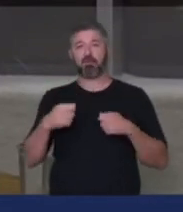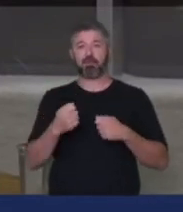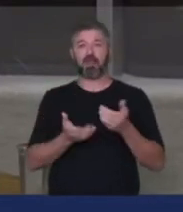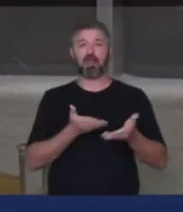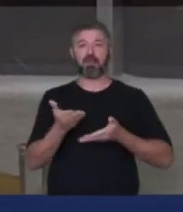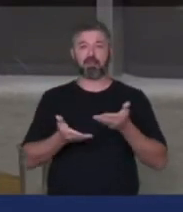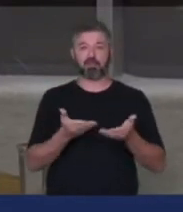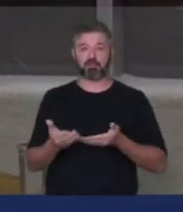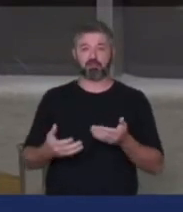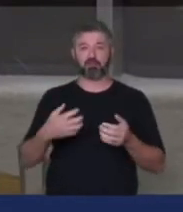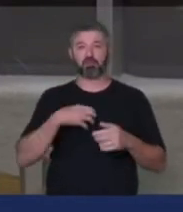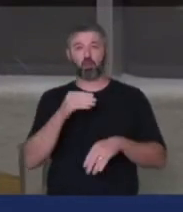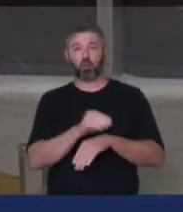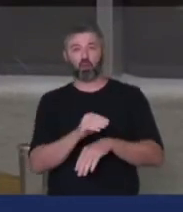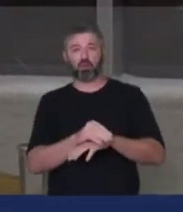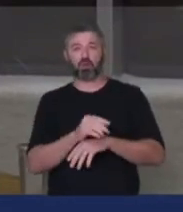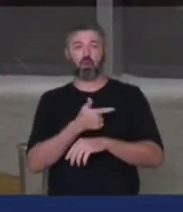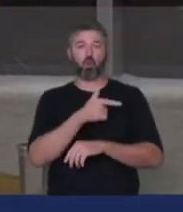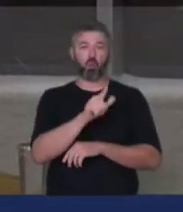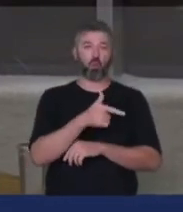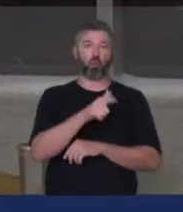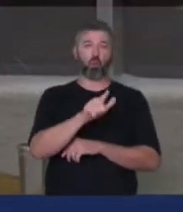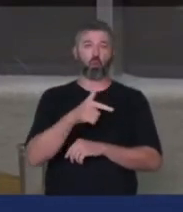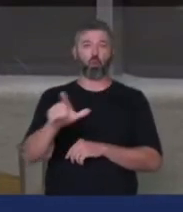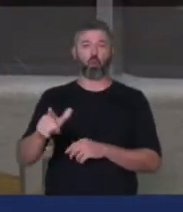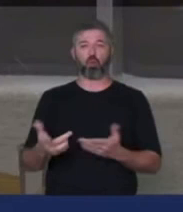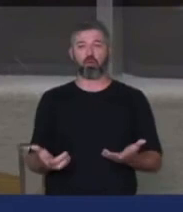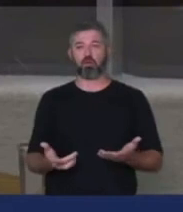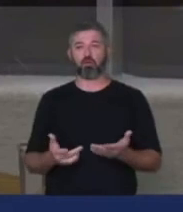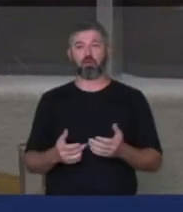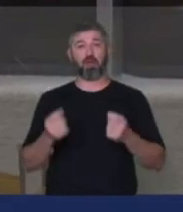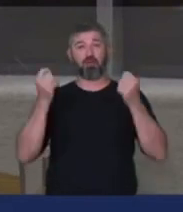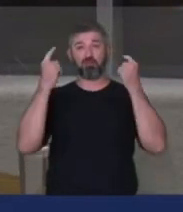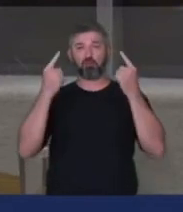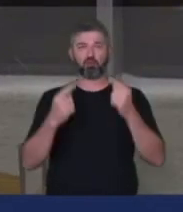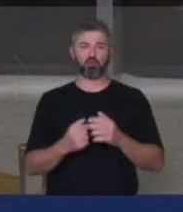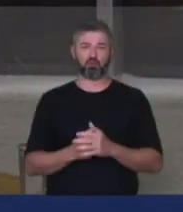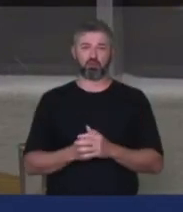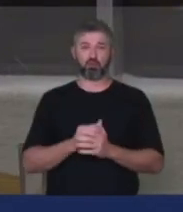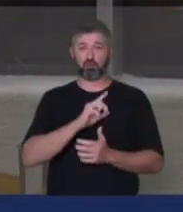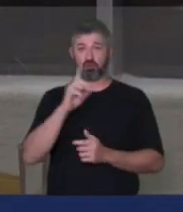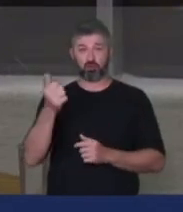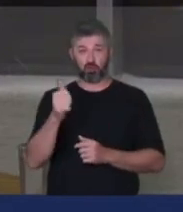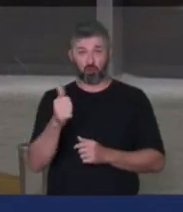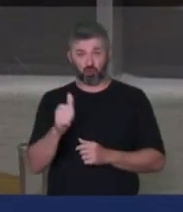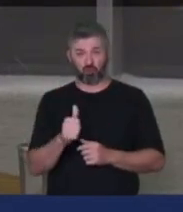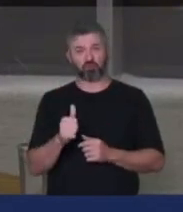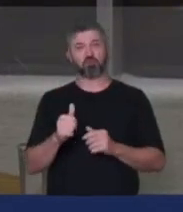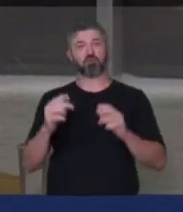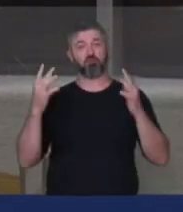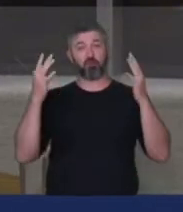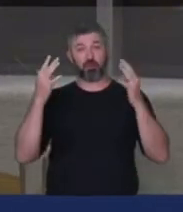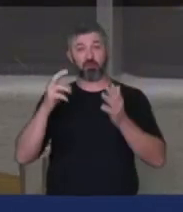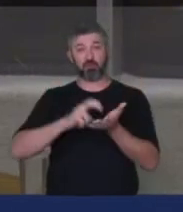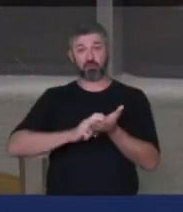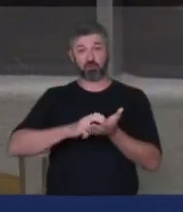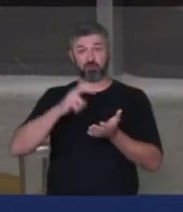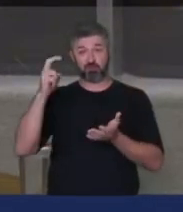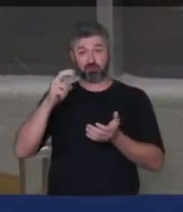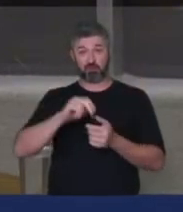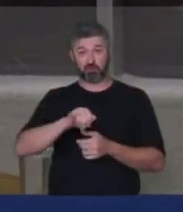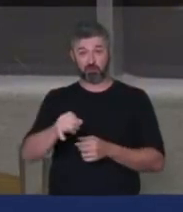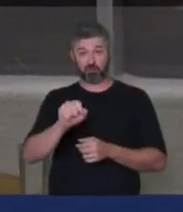uma forma, cuidar daquela criança de uma forma diferente. Um completo absurdo. No dia 11, finalmente, pela manhã, quando